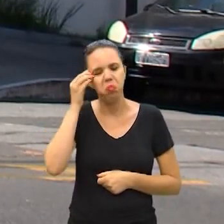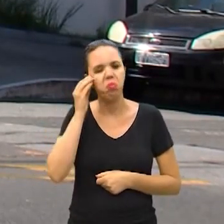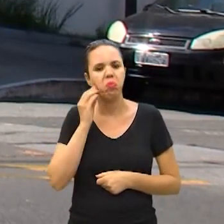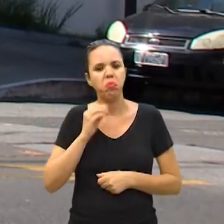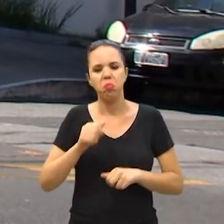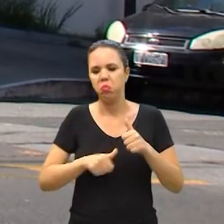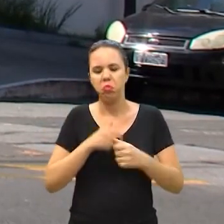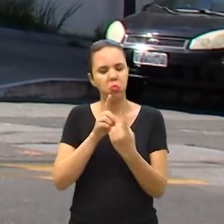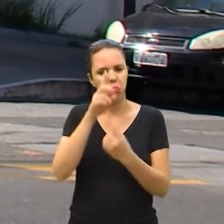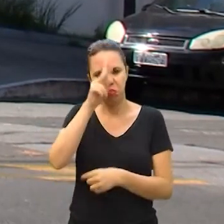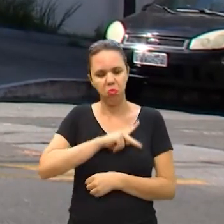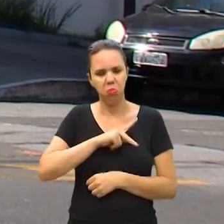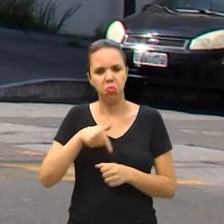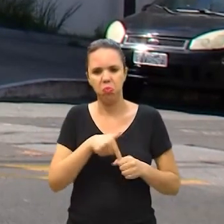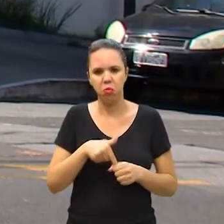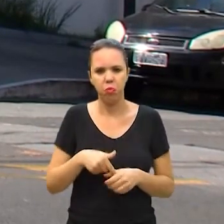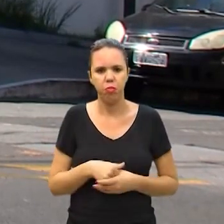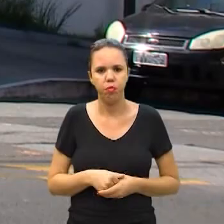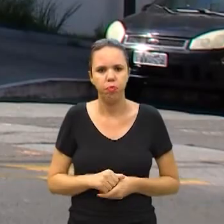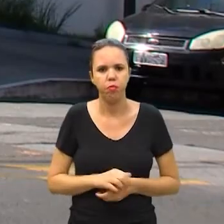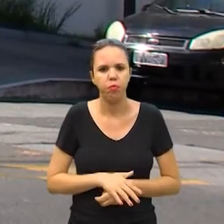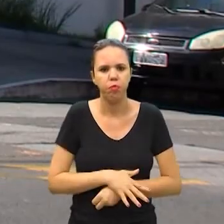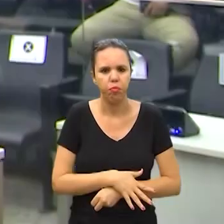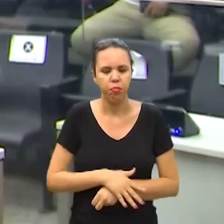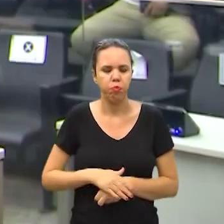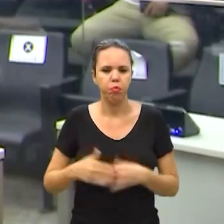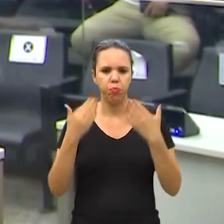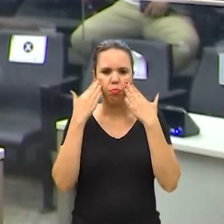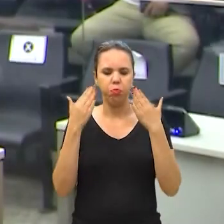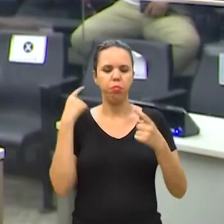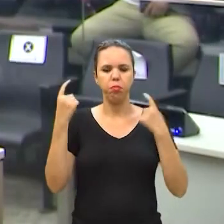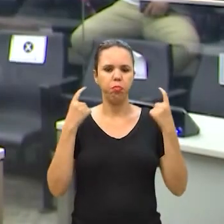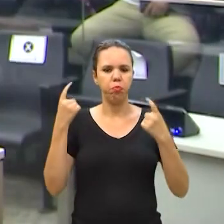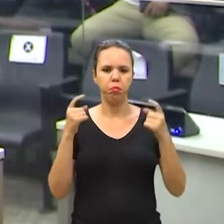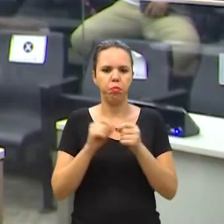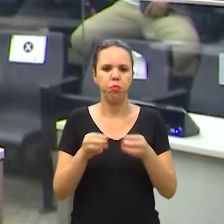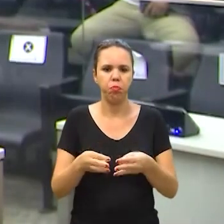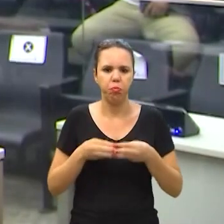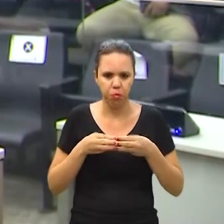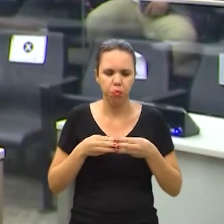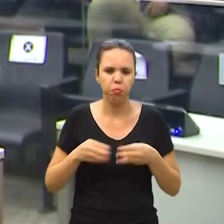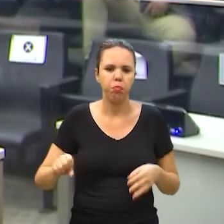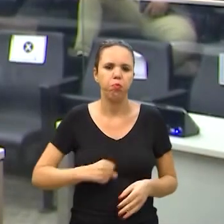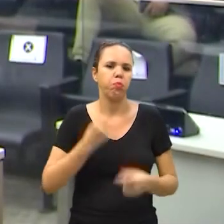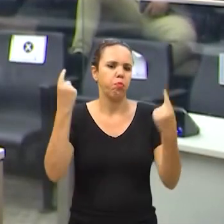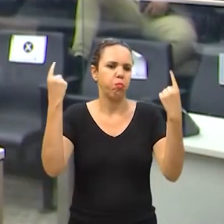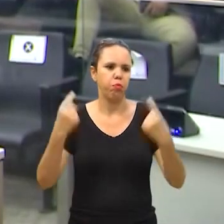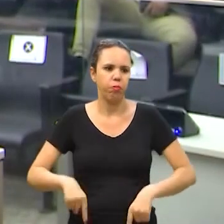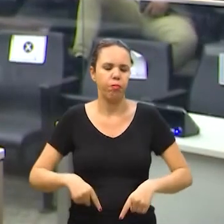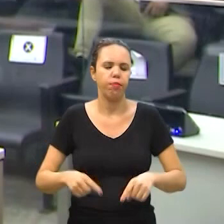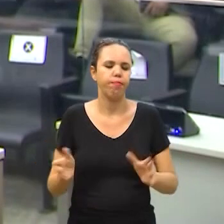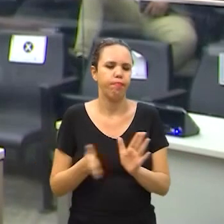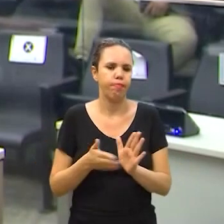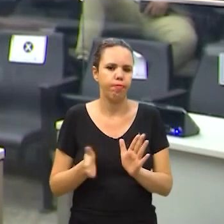sabe fazer o autosserviço das bombas de combustíveis. Diante dessa preocupação, eu fiz uma moção de repúdio